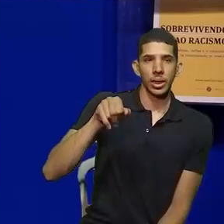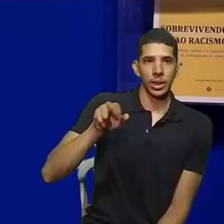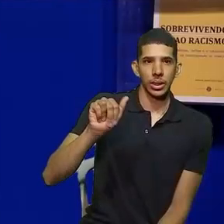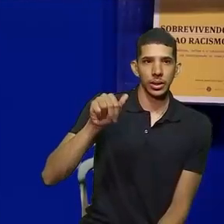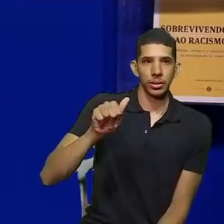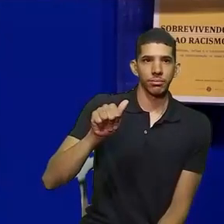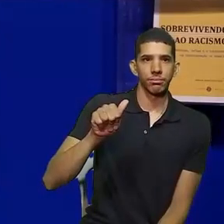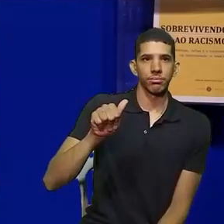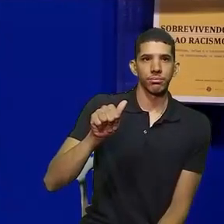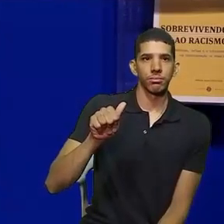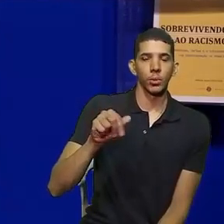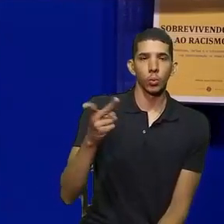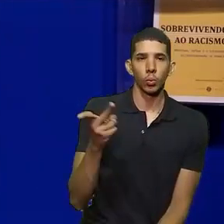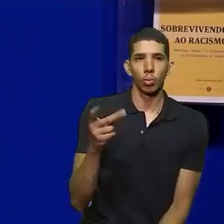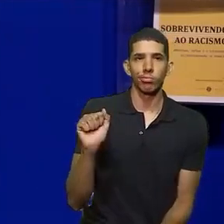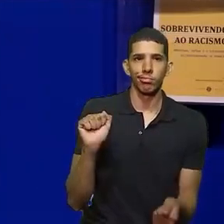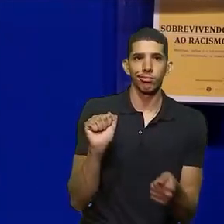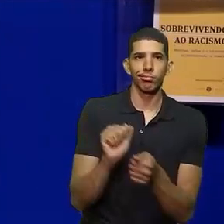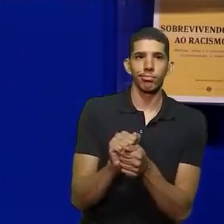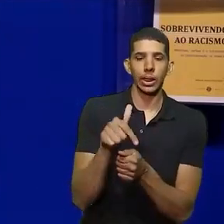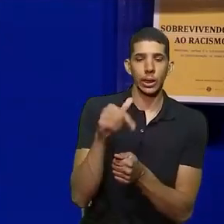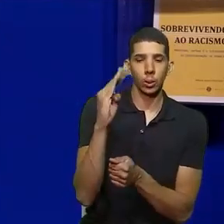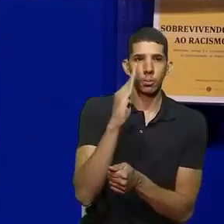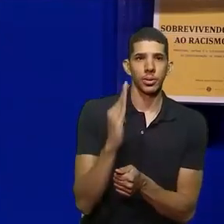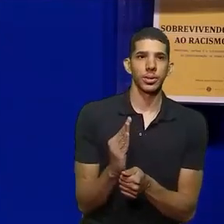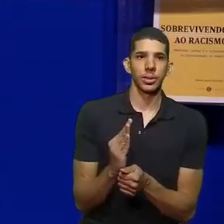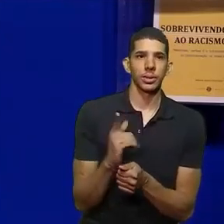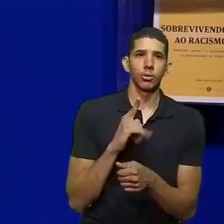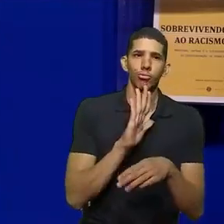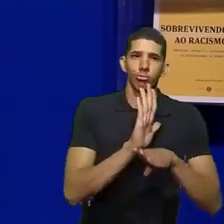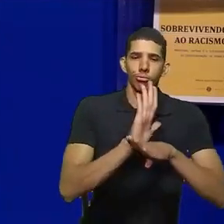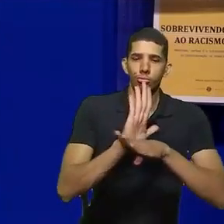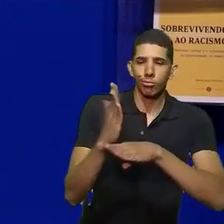Nós, dentre outras, que promovem